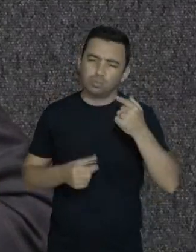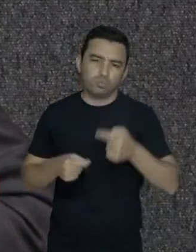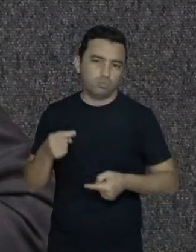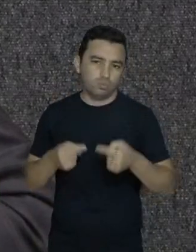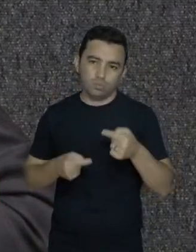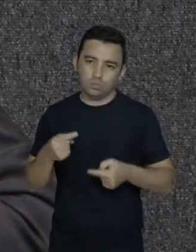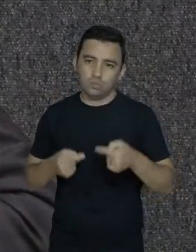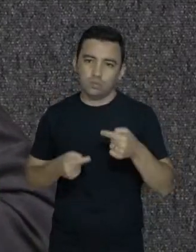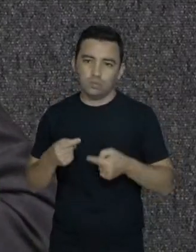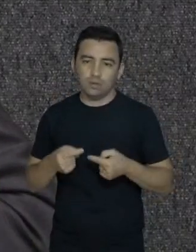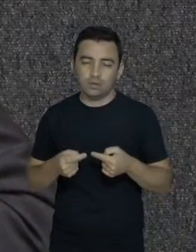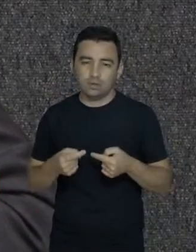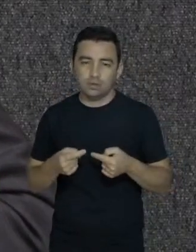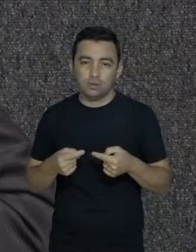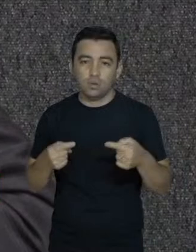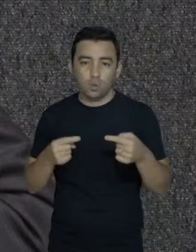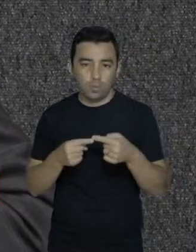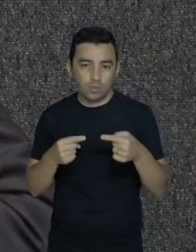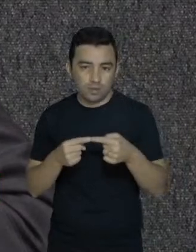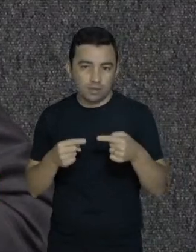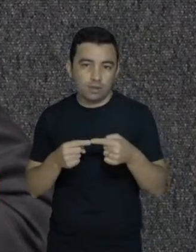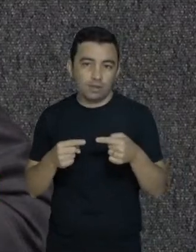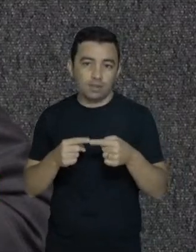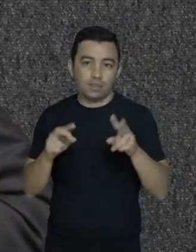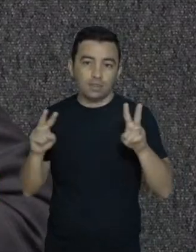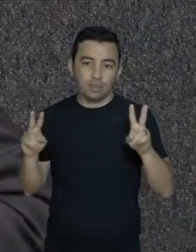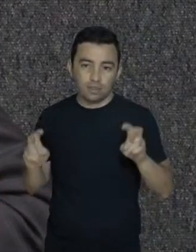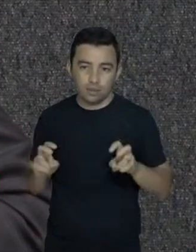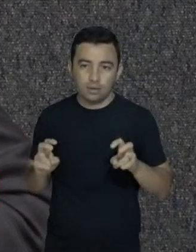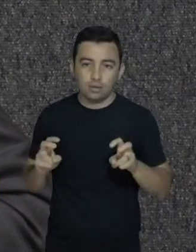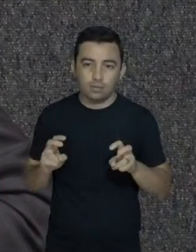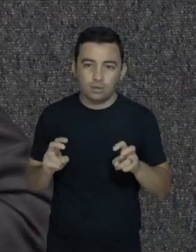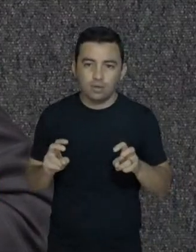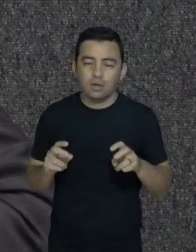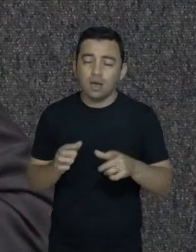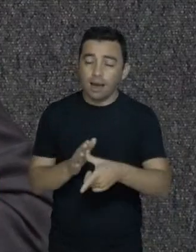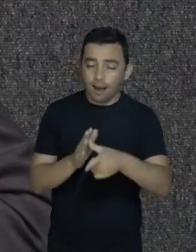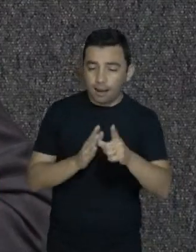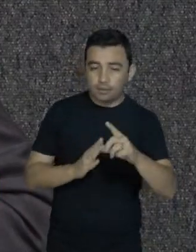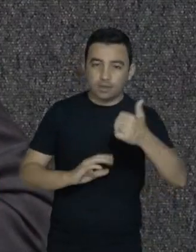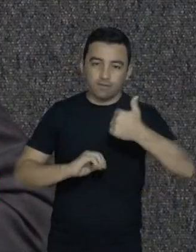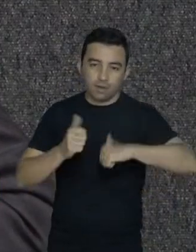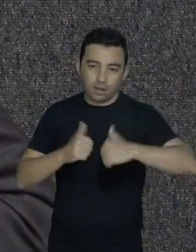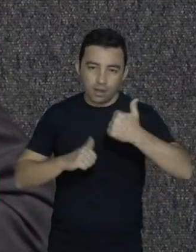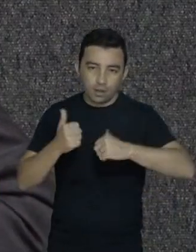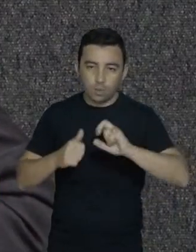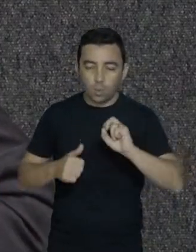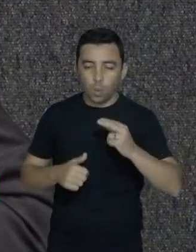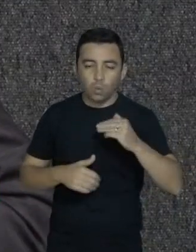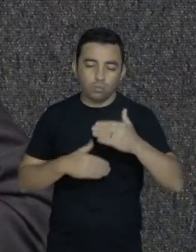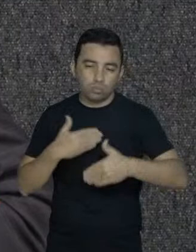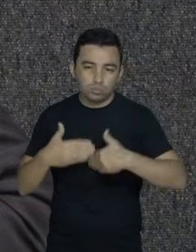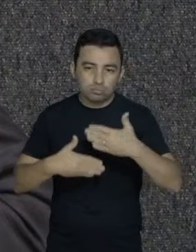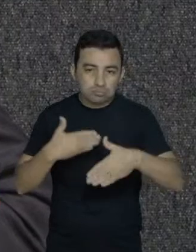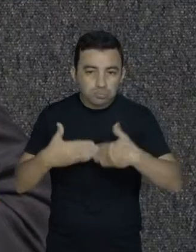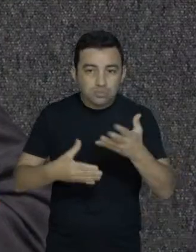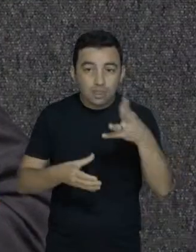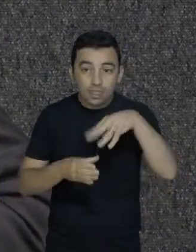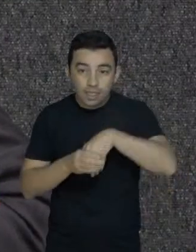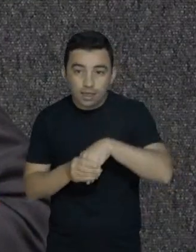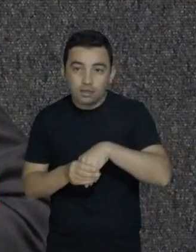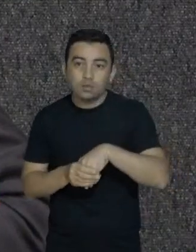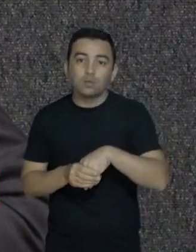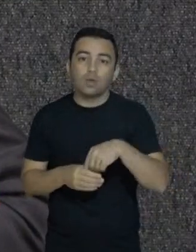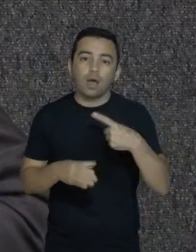em que trate é desses temas é sejam antes avaliados outra limitados por dentro da comissão todos os 40